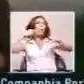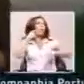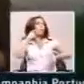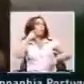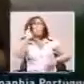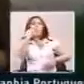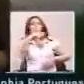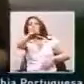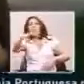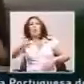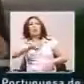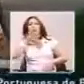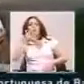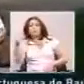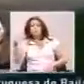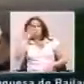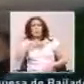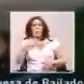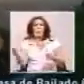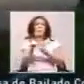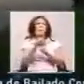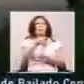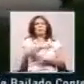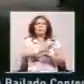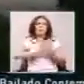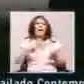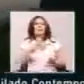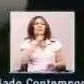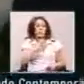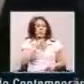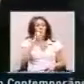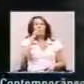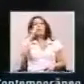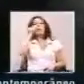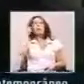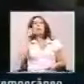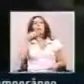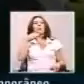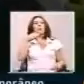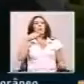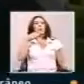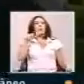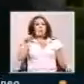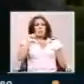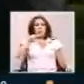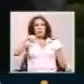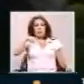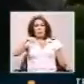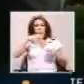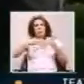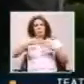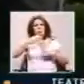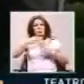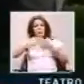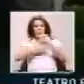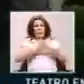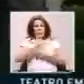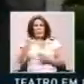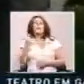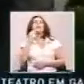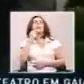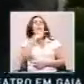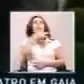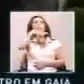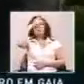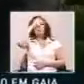Público, qualquer situação de ilícito nas praxes. Pedro Marinho Falcão é jurista, boa tarde. Boa tarde. Como é que, de facto, o Ministério do Ensino Superior pode, de alguma